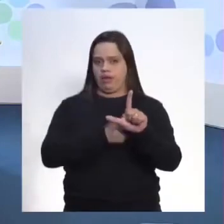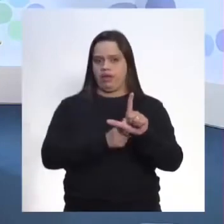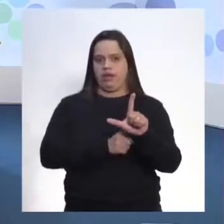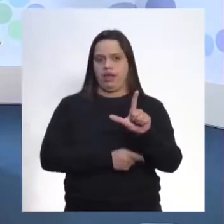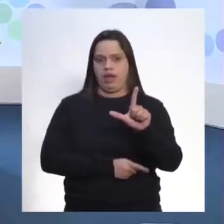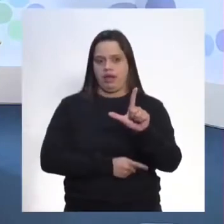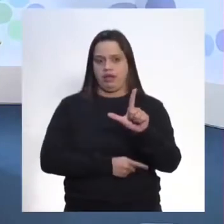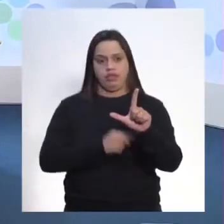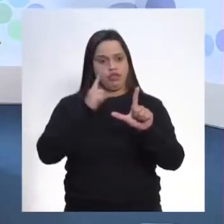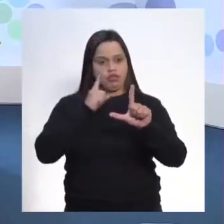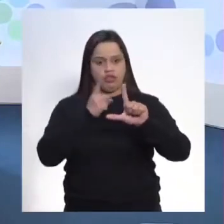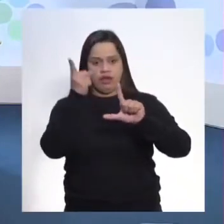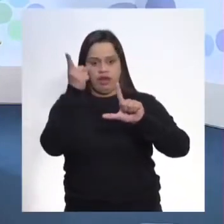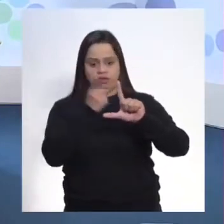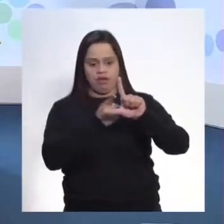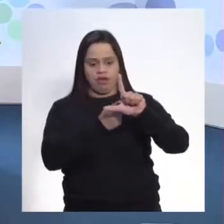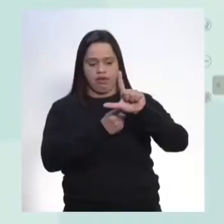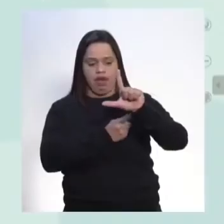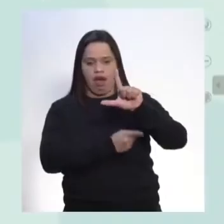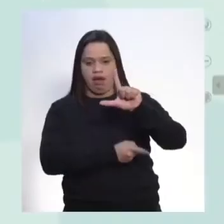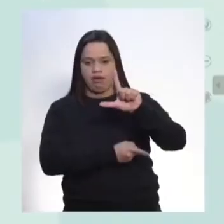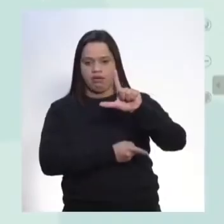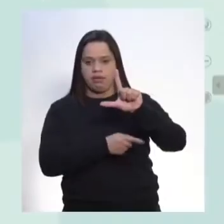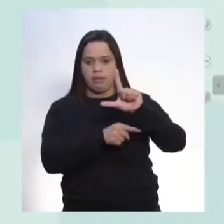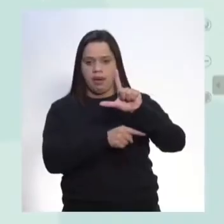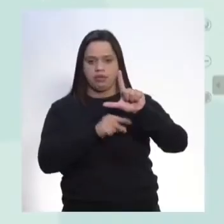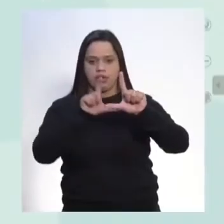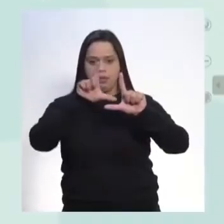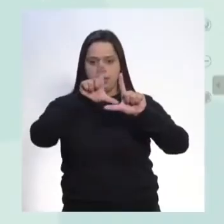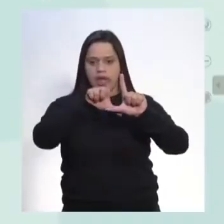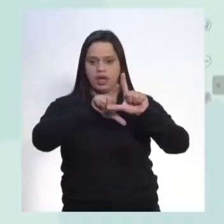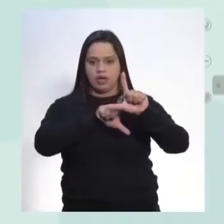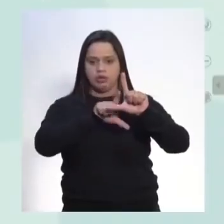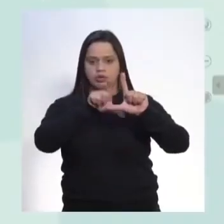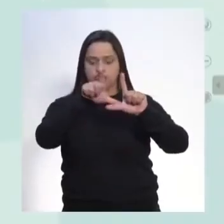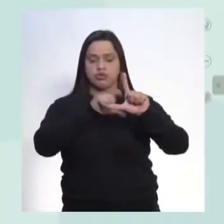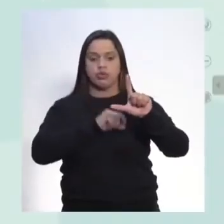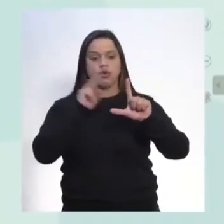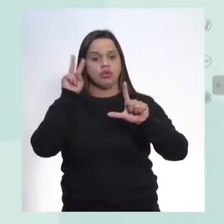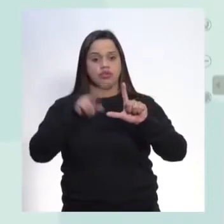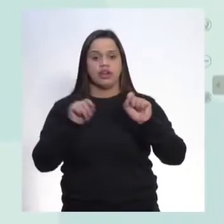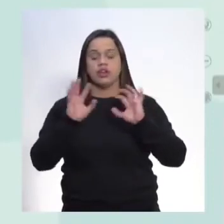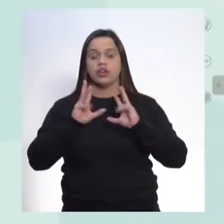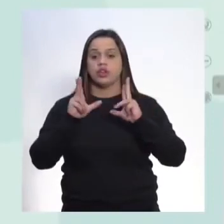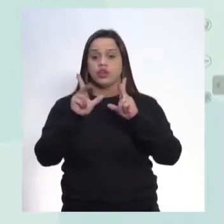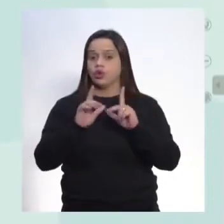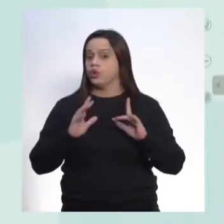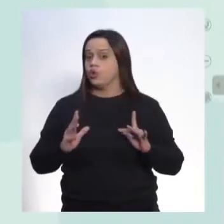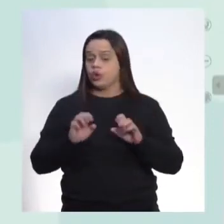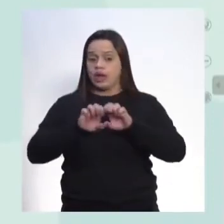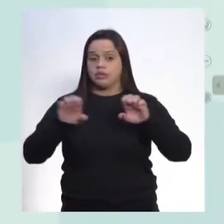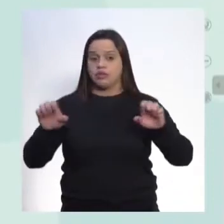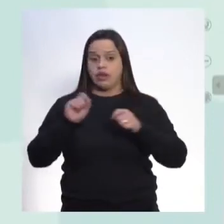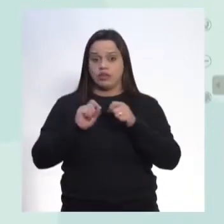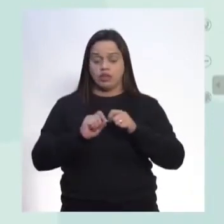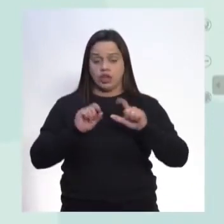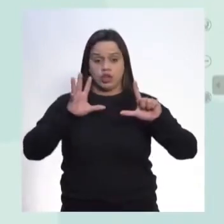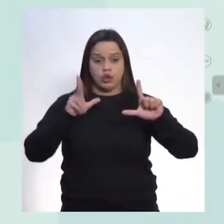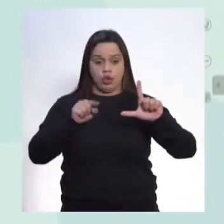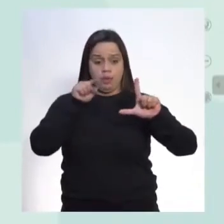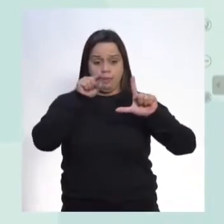A expressão faz com que essa reta passe exatamente em cima desse ponto, mas isso a gente vai